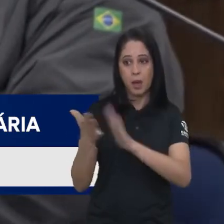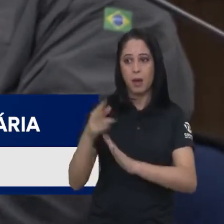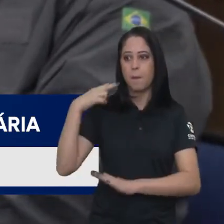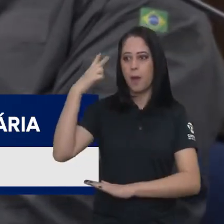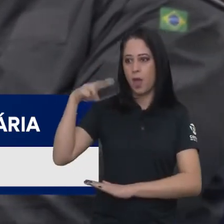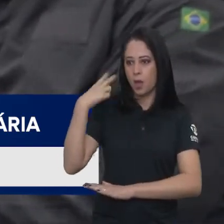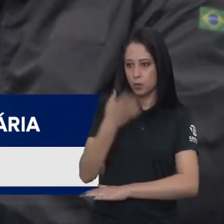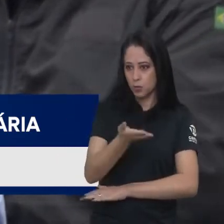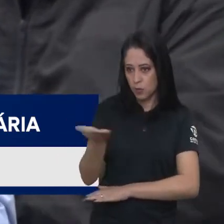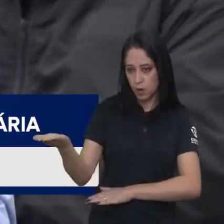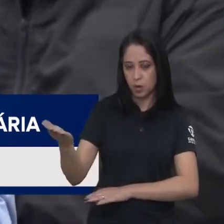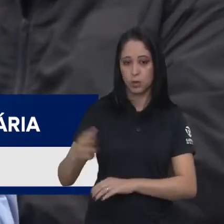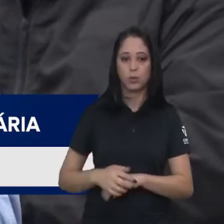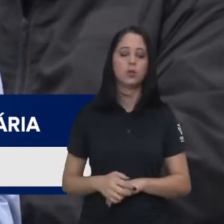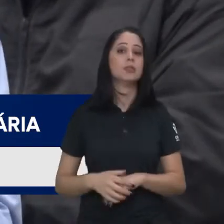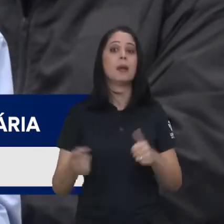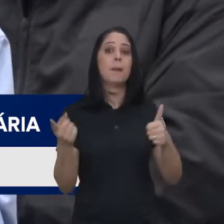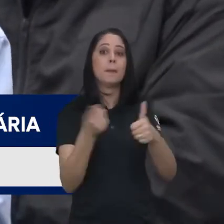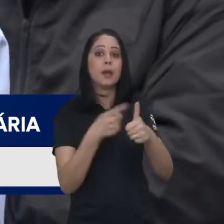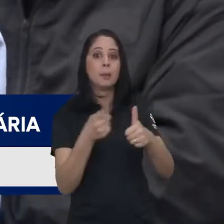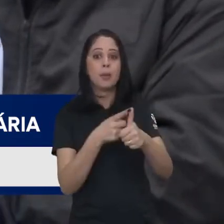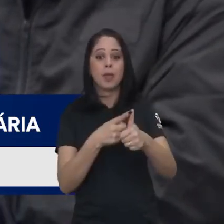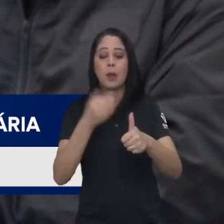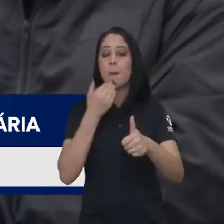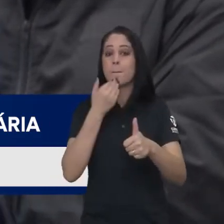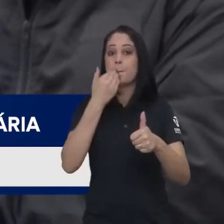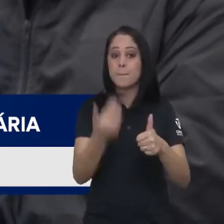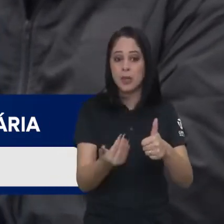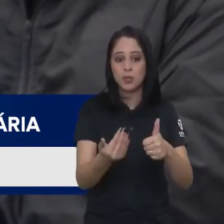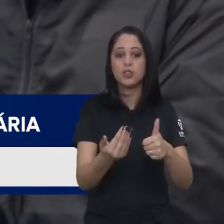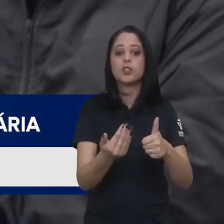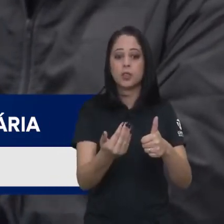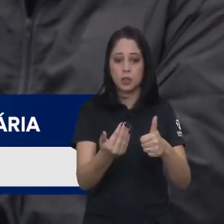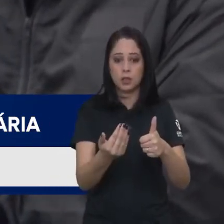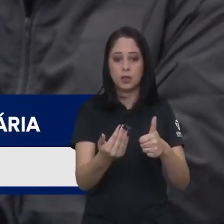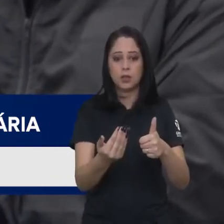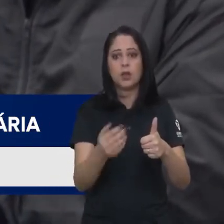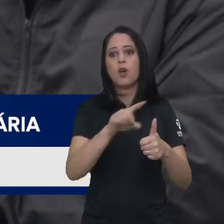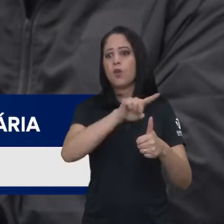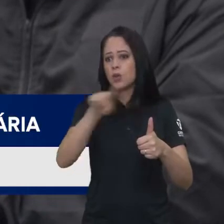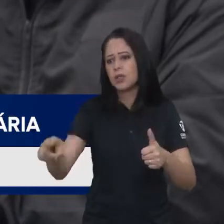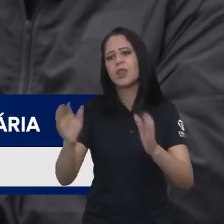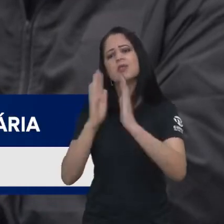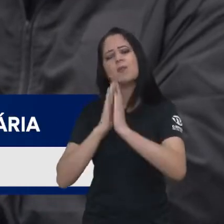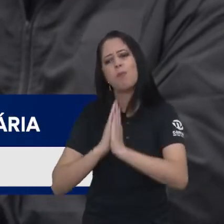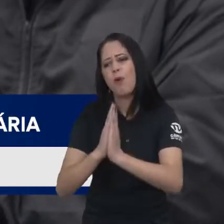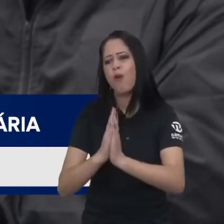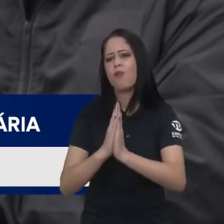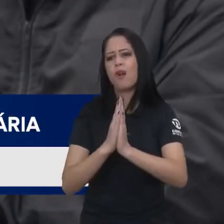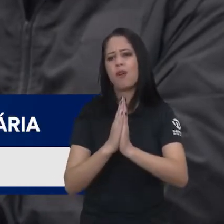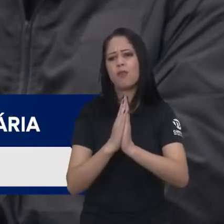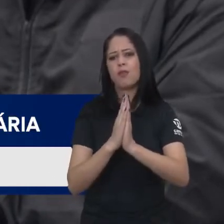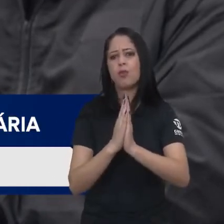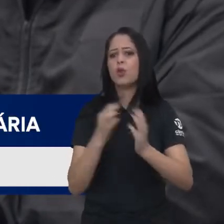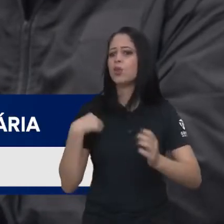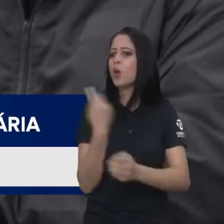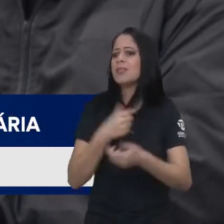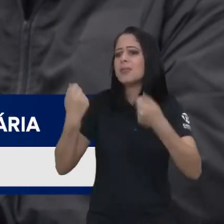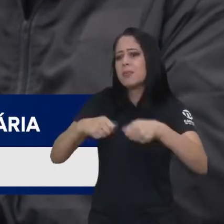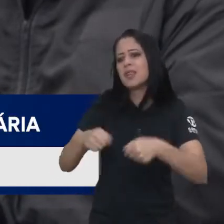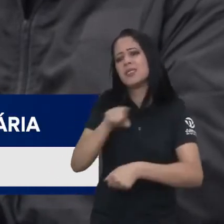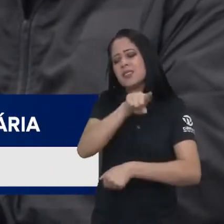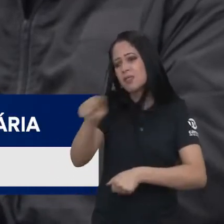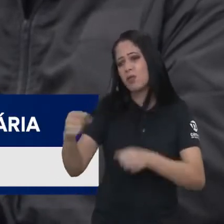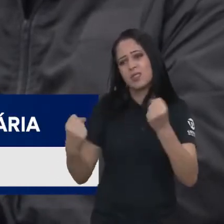Dr. Jairo. Em primeiro lugar, eu quero pedir realmente a vocês que nos representem, nós precisamos de